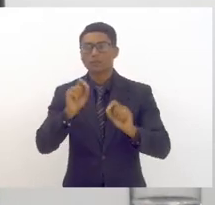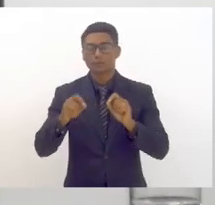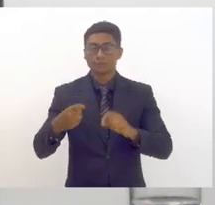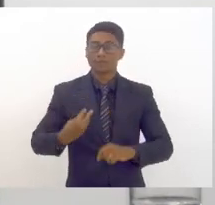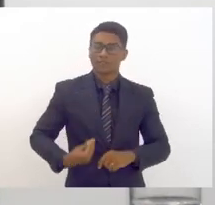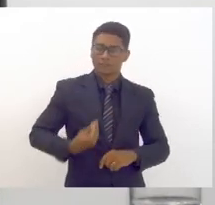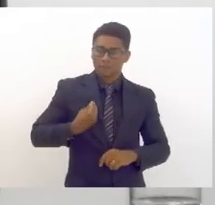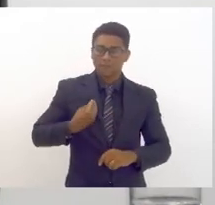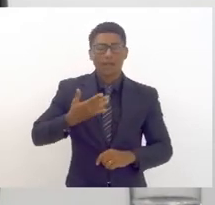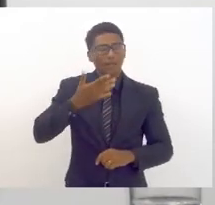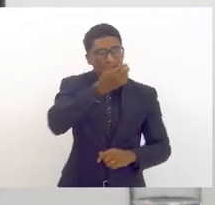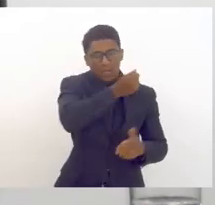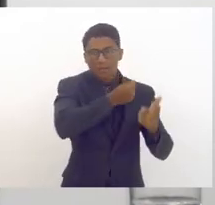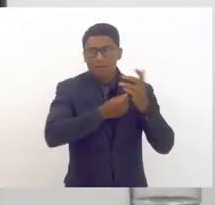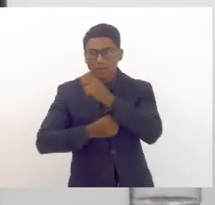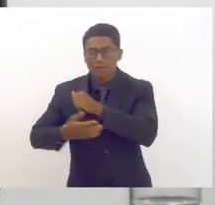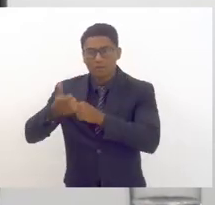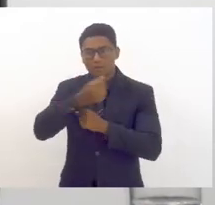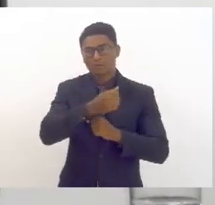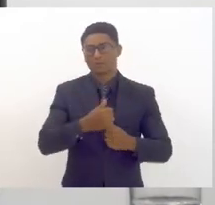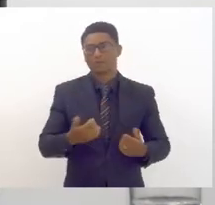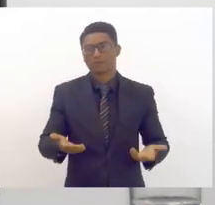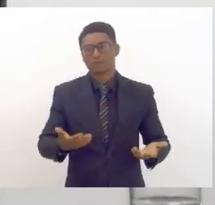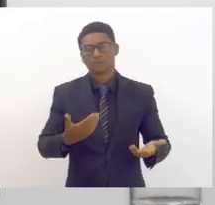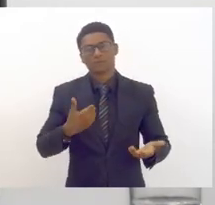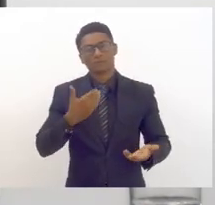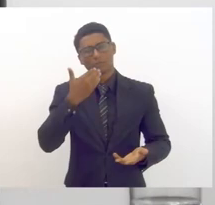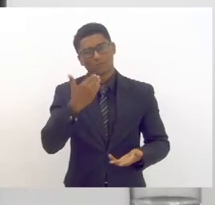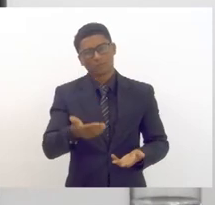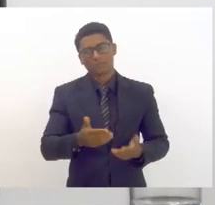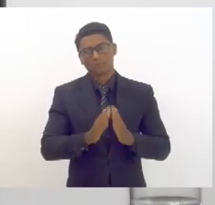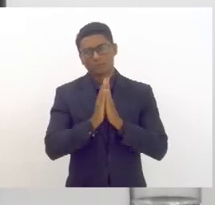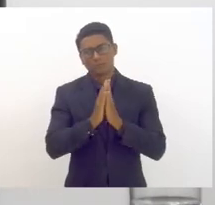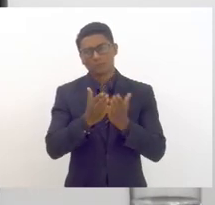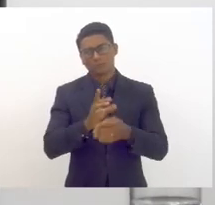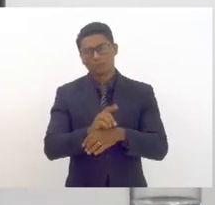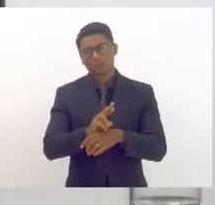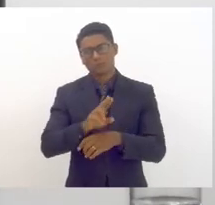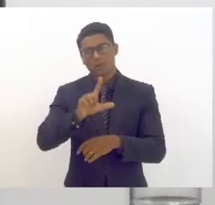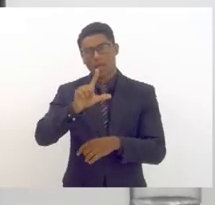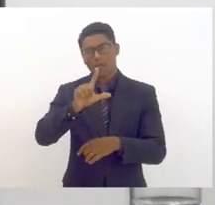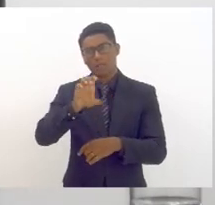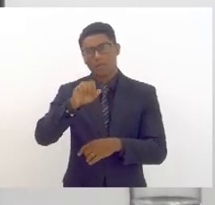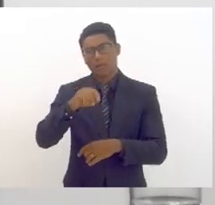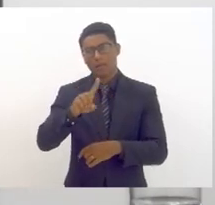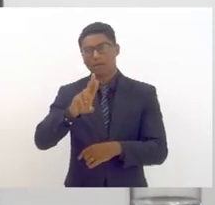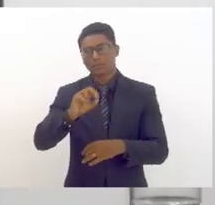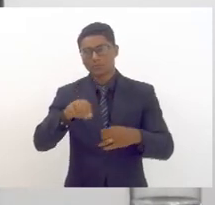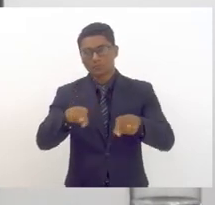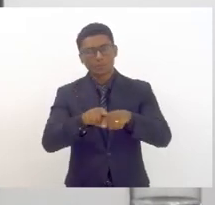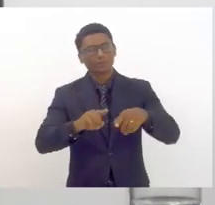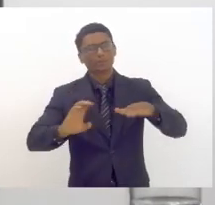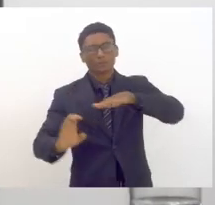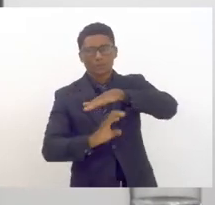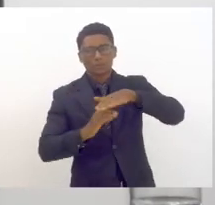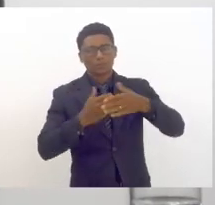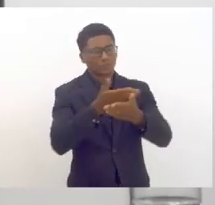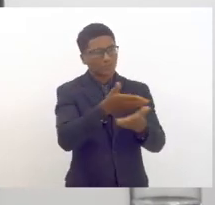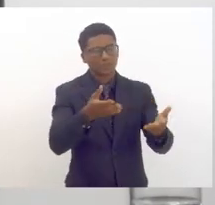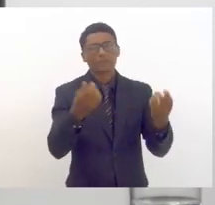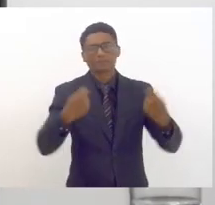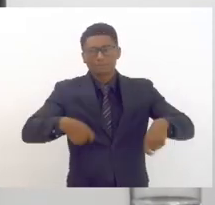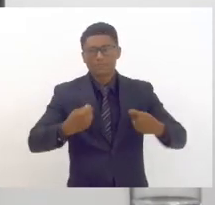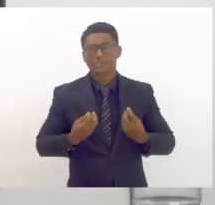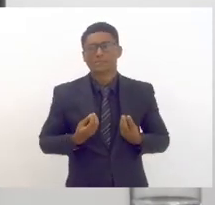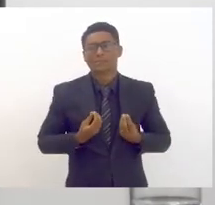de tudo. Por favor, fazemos esse apelo aí ao nosso doutor Leandro Vilela, para essas empresas terem mais